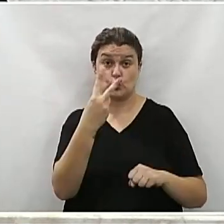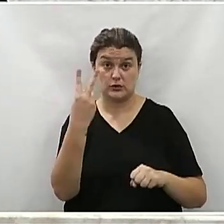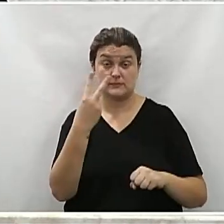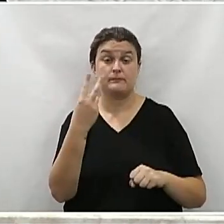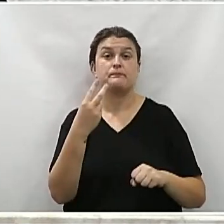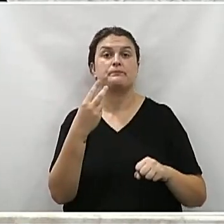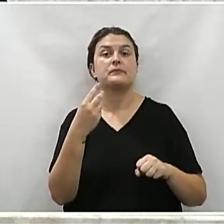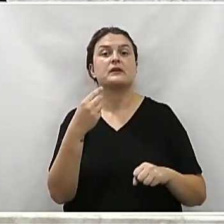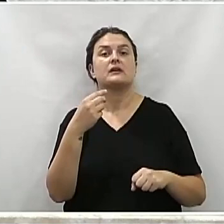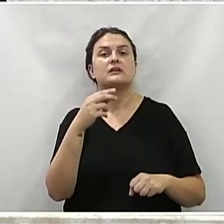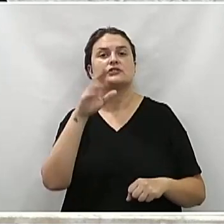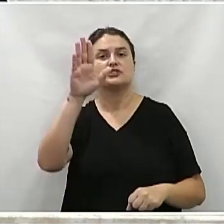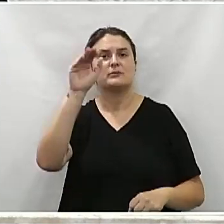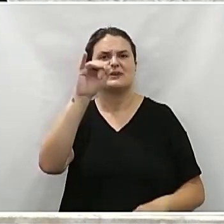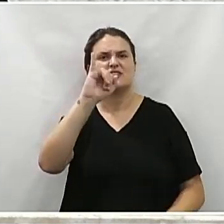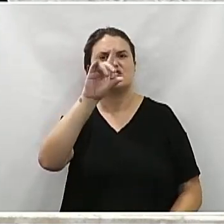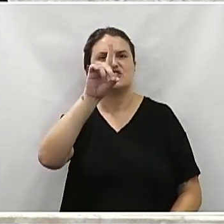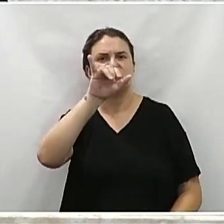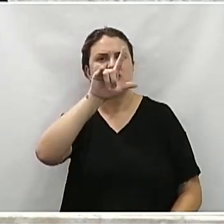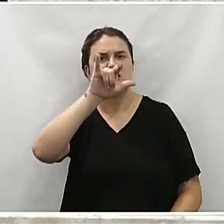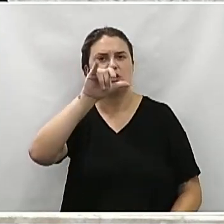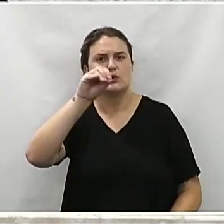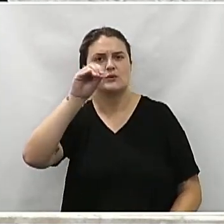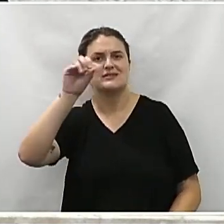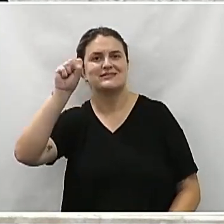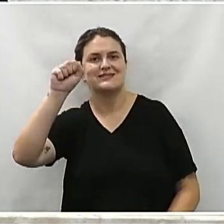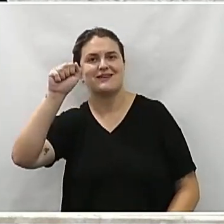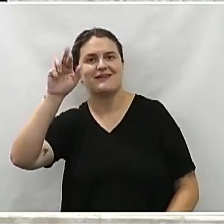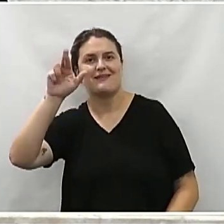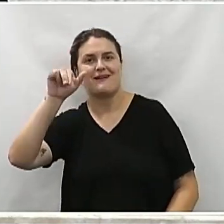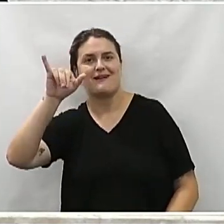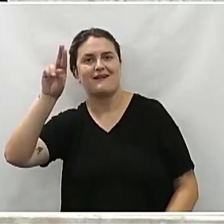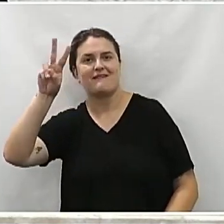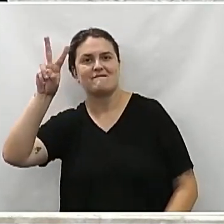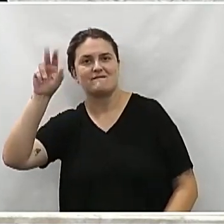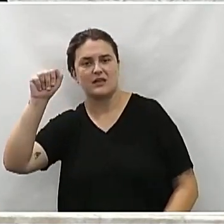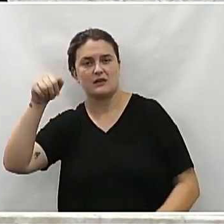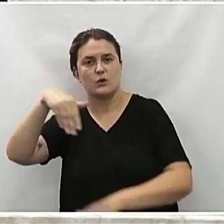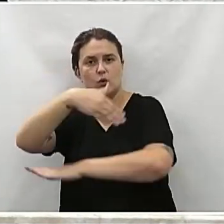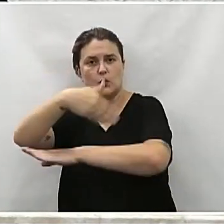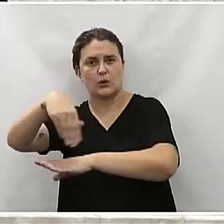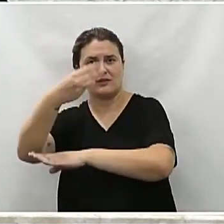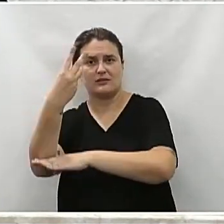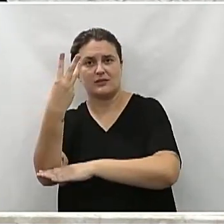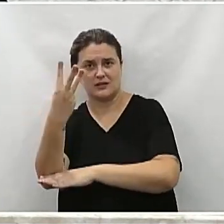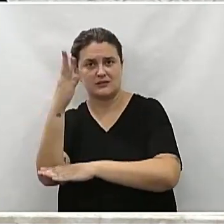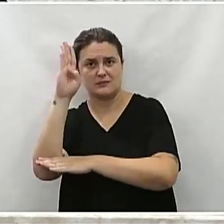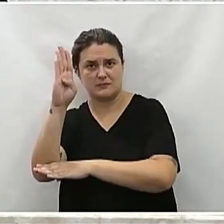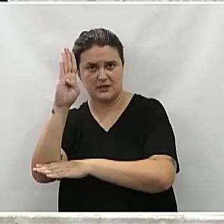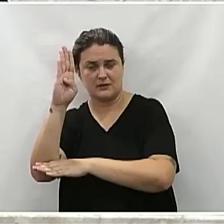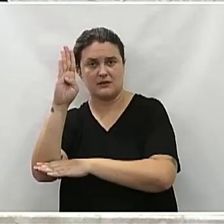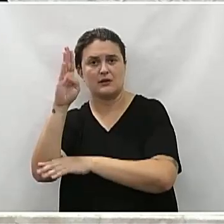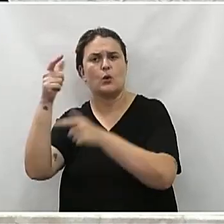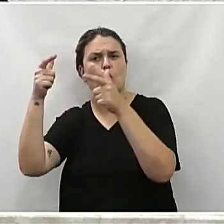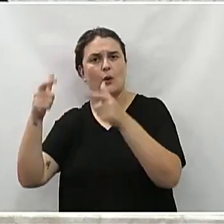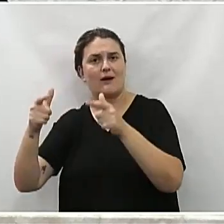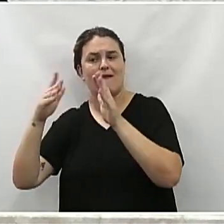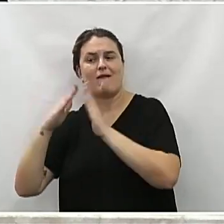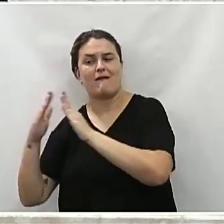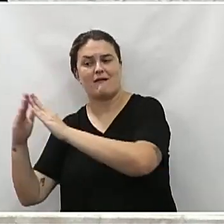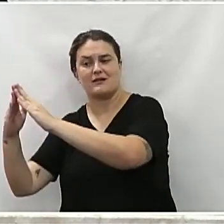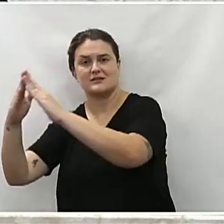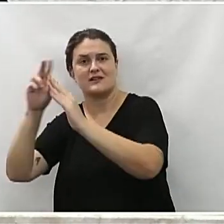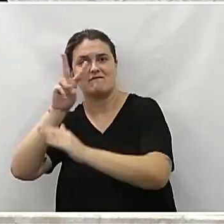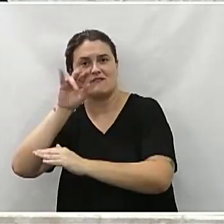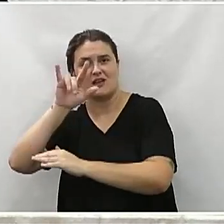Denomina de Idilho, Saraiva, a Rua 3B, localizada no loteamento Vila Rica, bairro São Sebastião, no